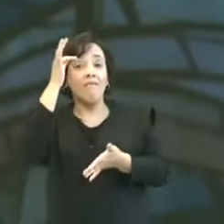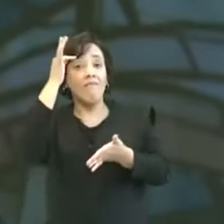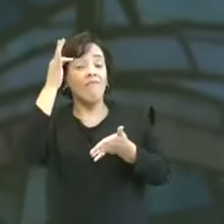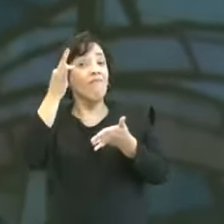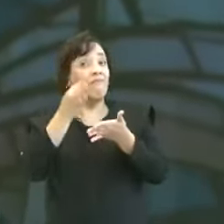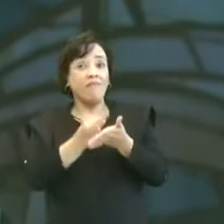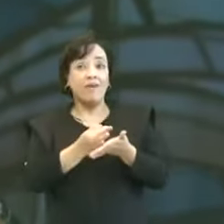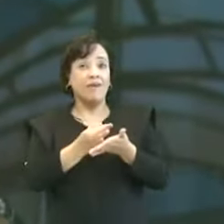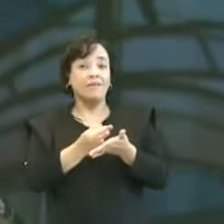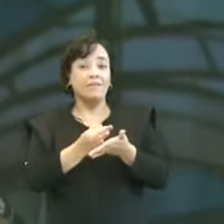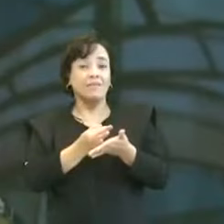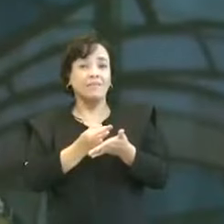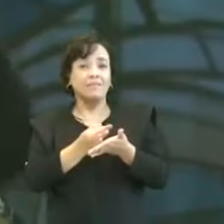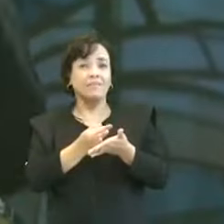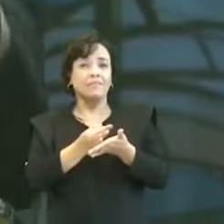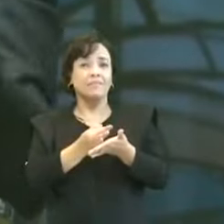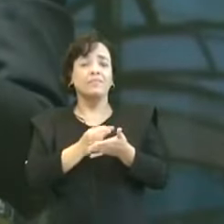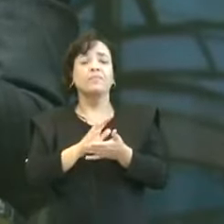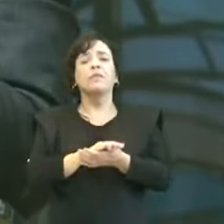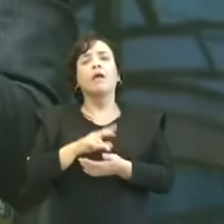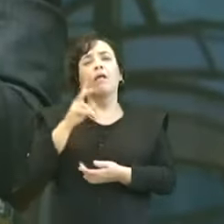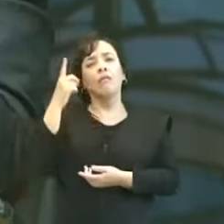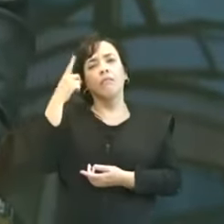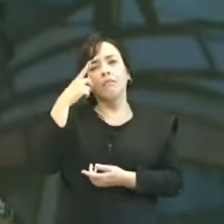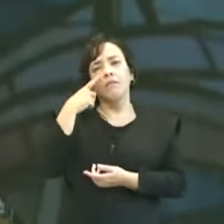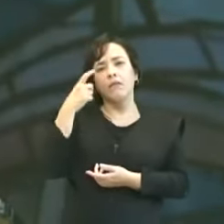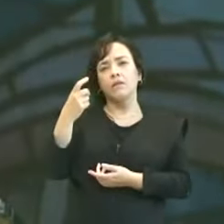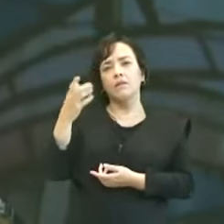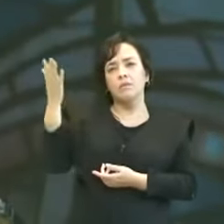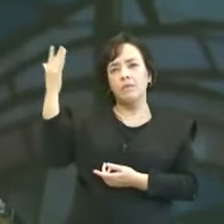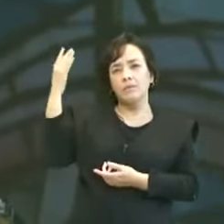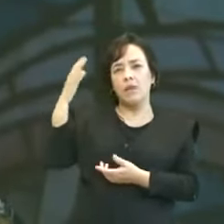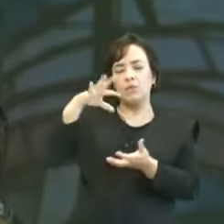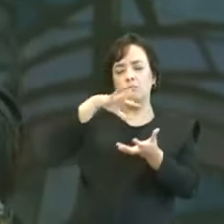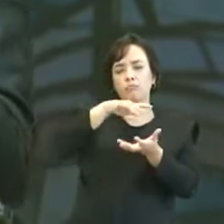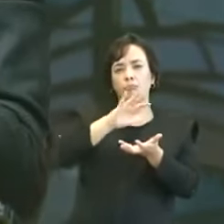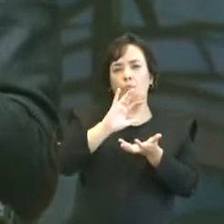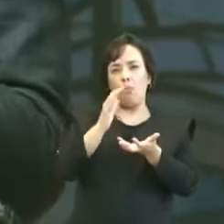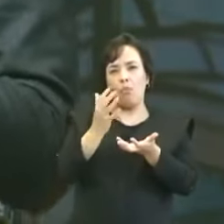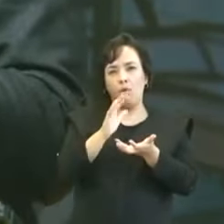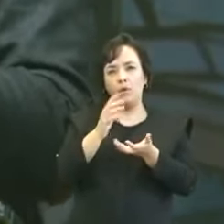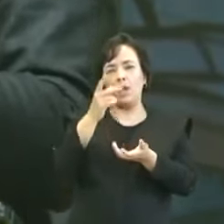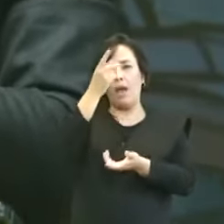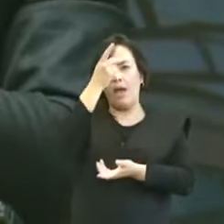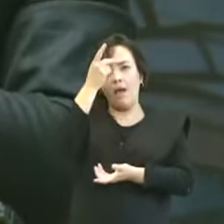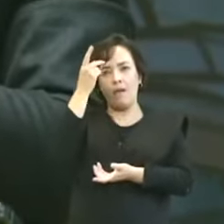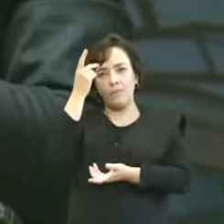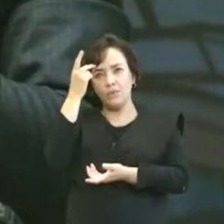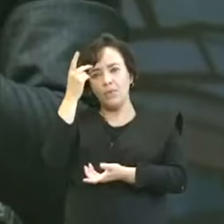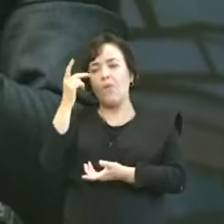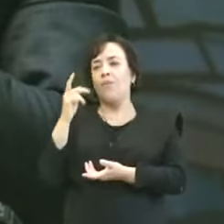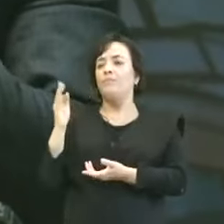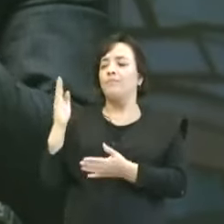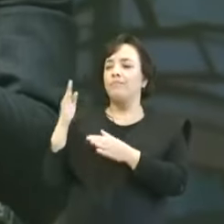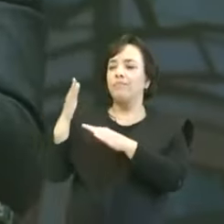É interessante porque no mundo antigo, no Oriente, quando alguém recebia uma pessoa na sua casa, na sua